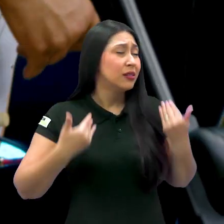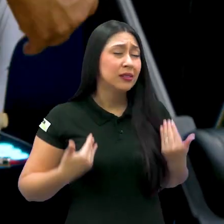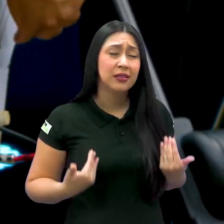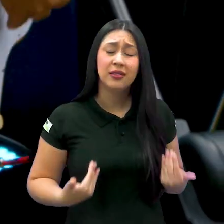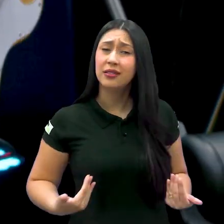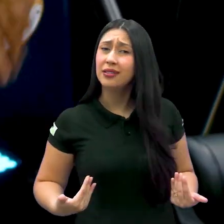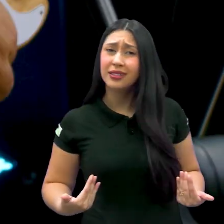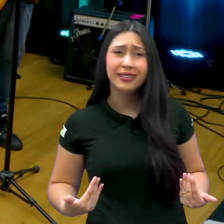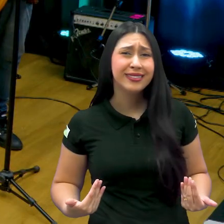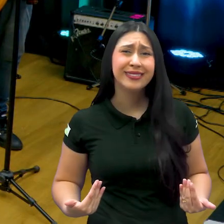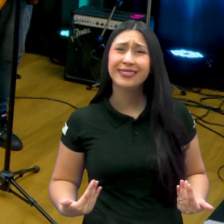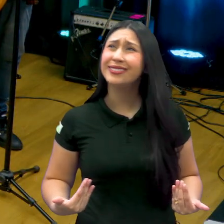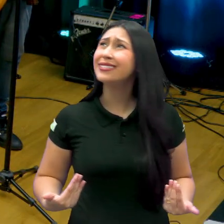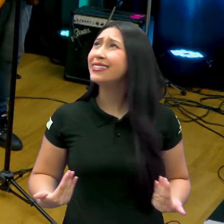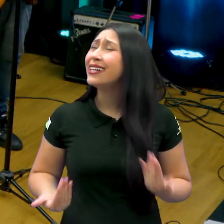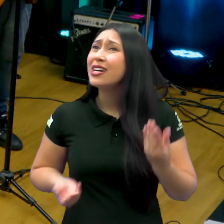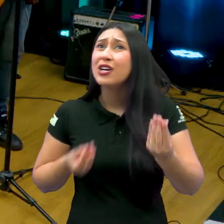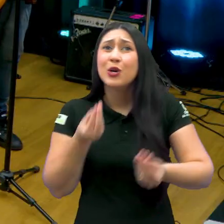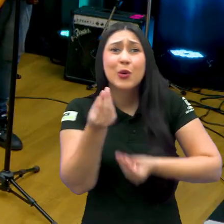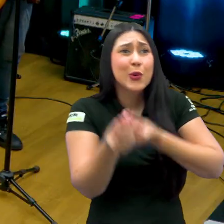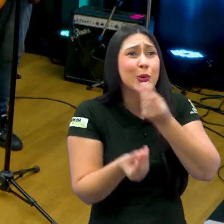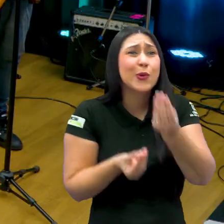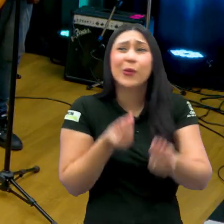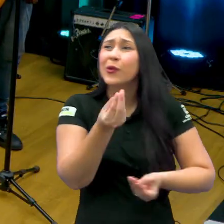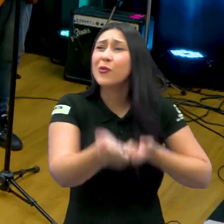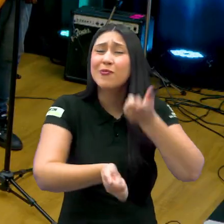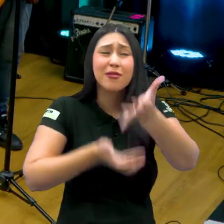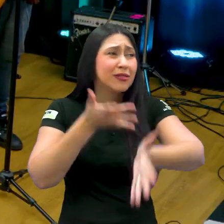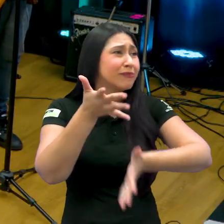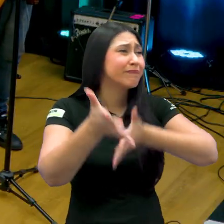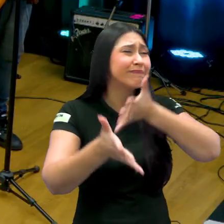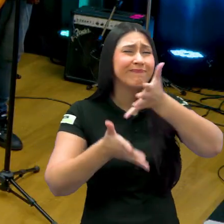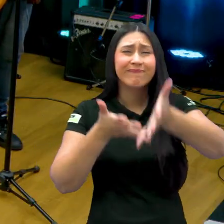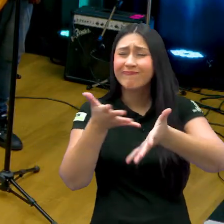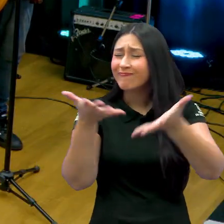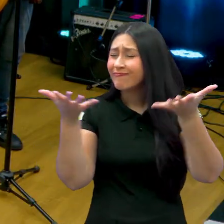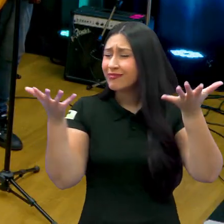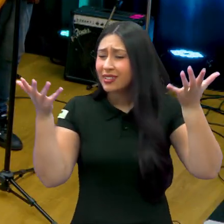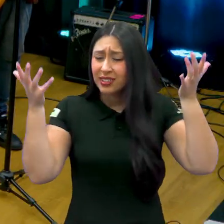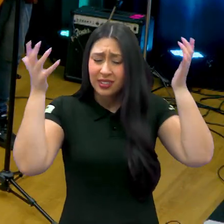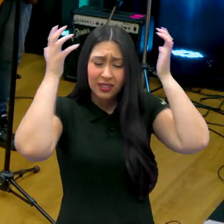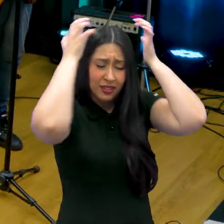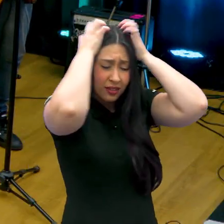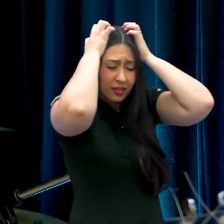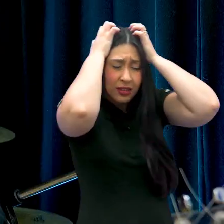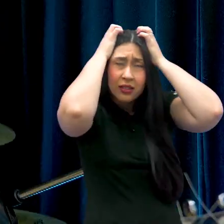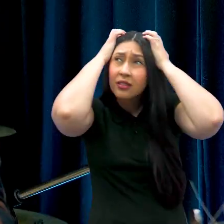estou aqui, pensando em como falar.